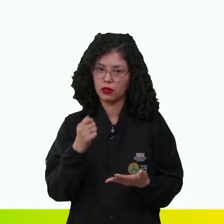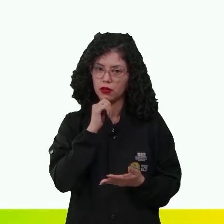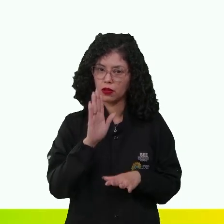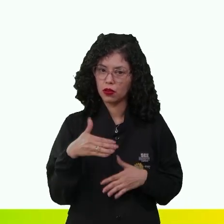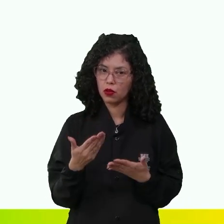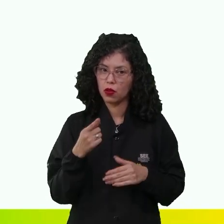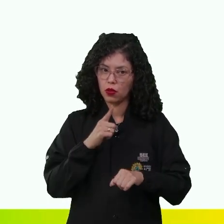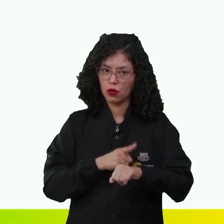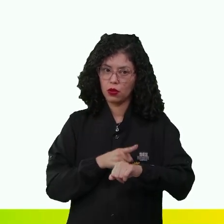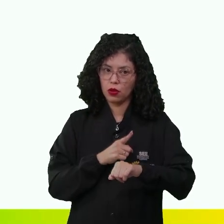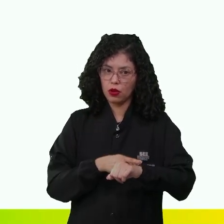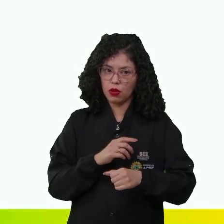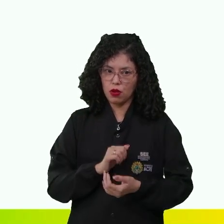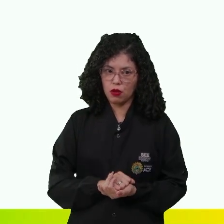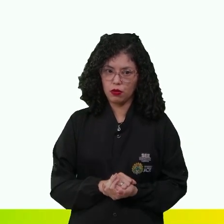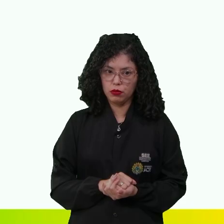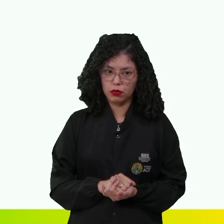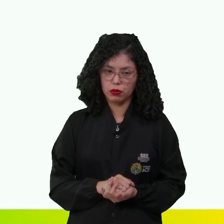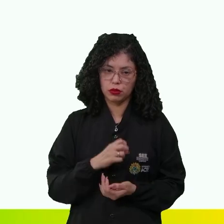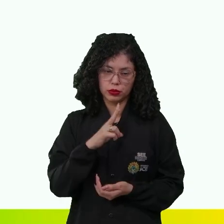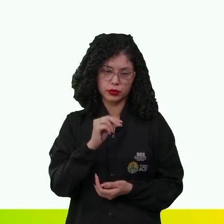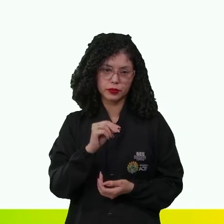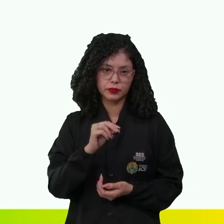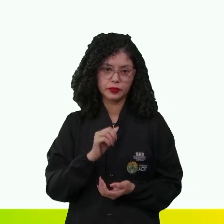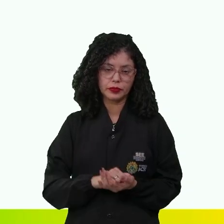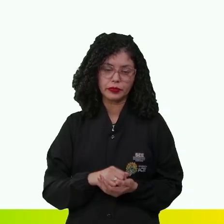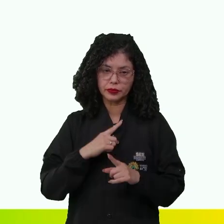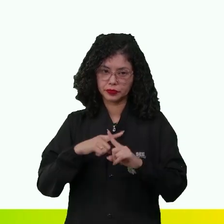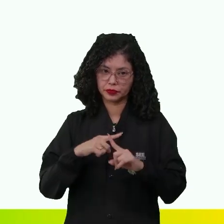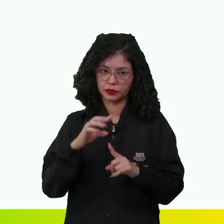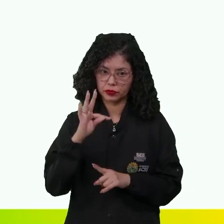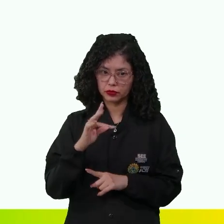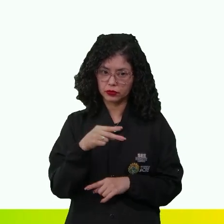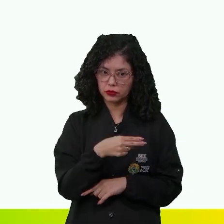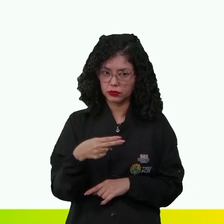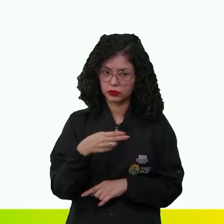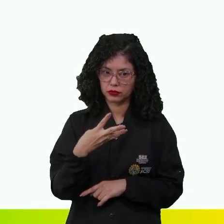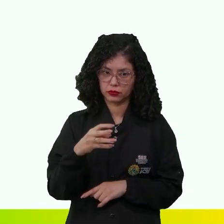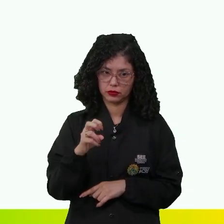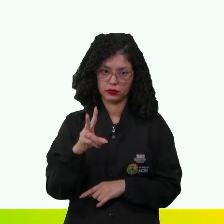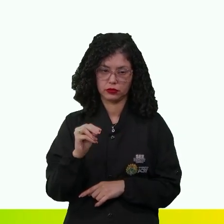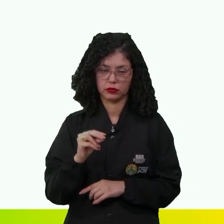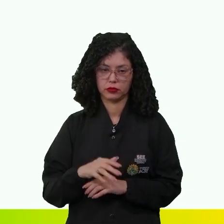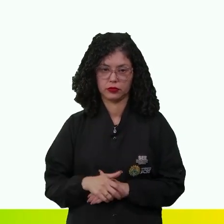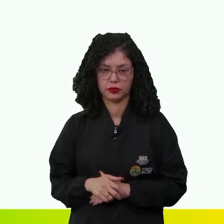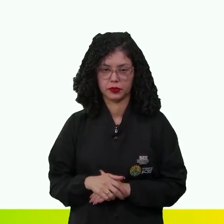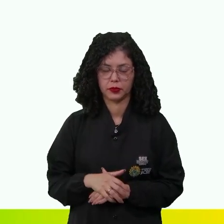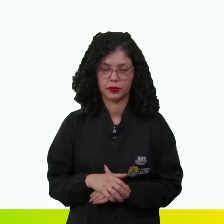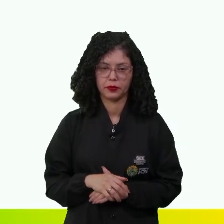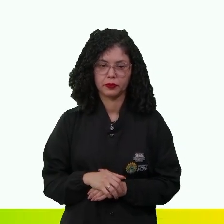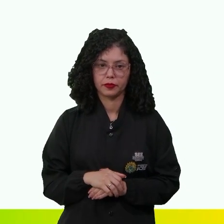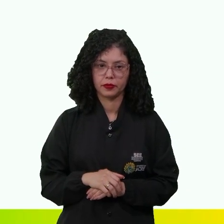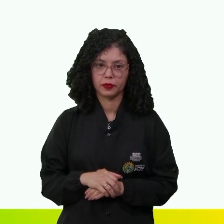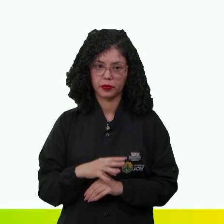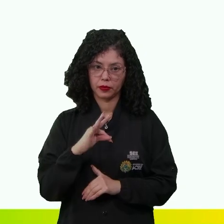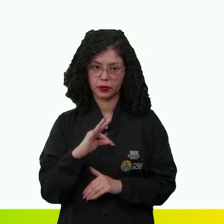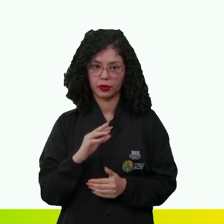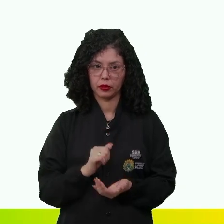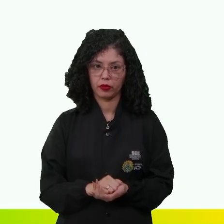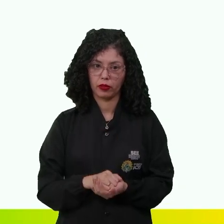é o tempo? Então, 50 de velocidade vezes o tempo é igual a 450.